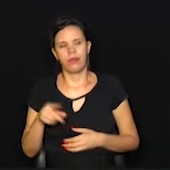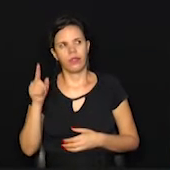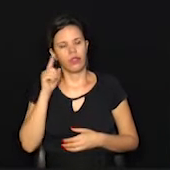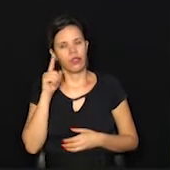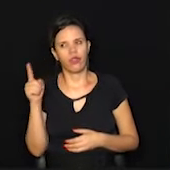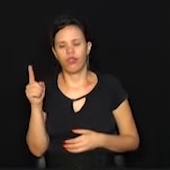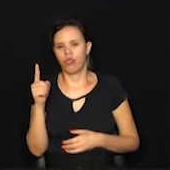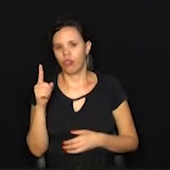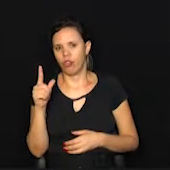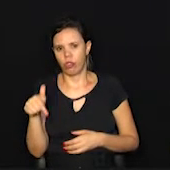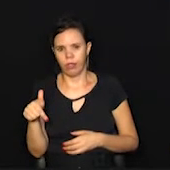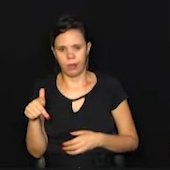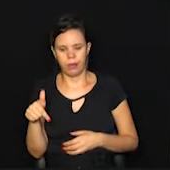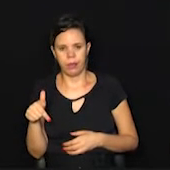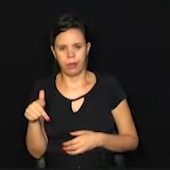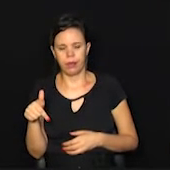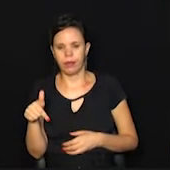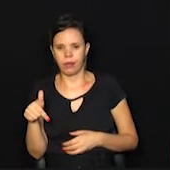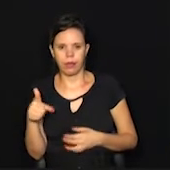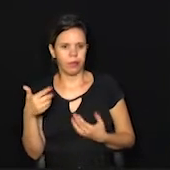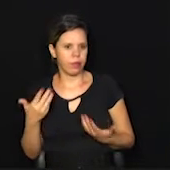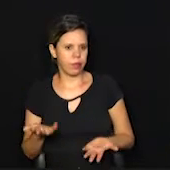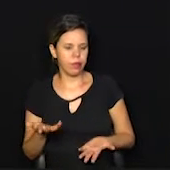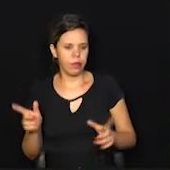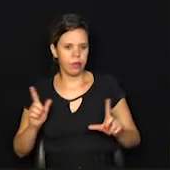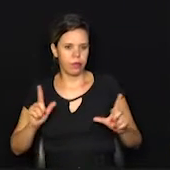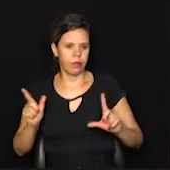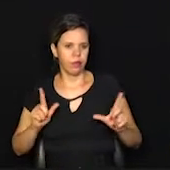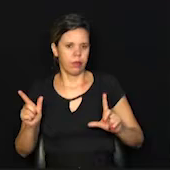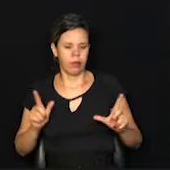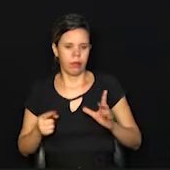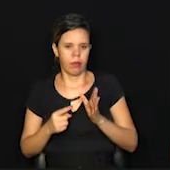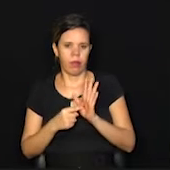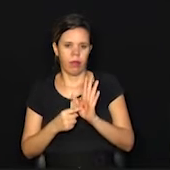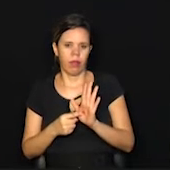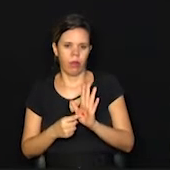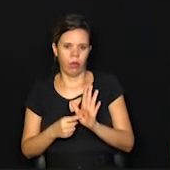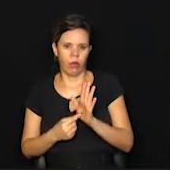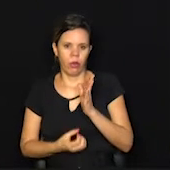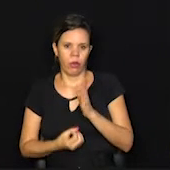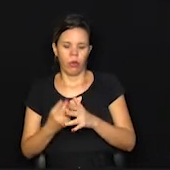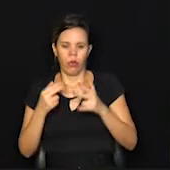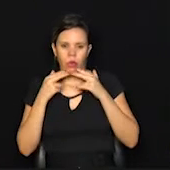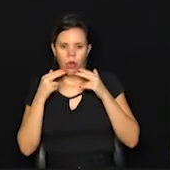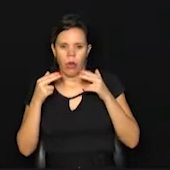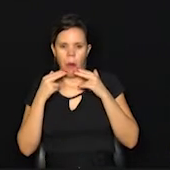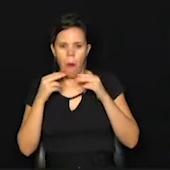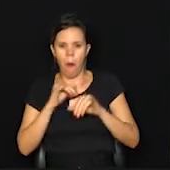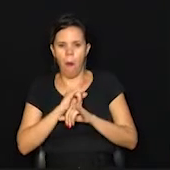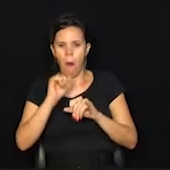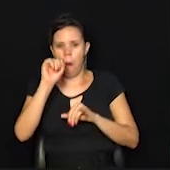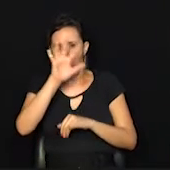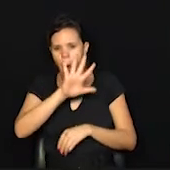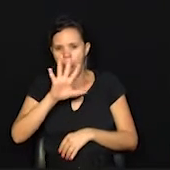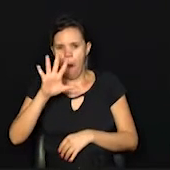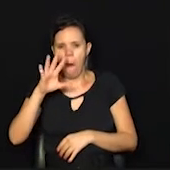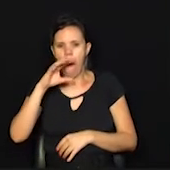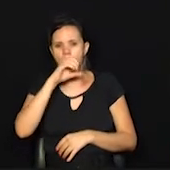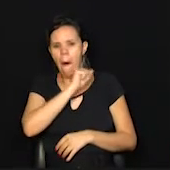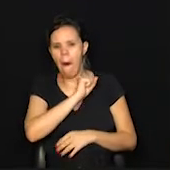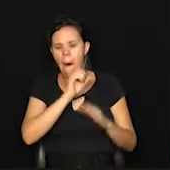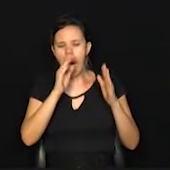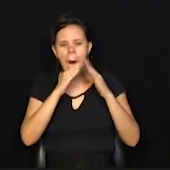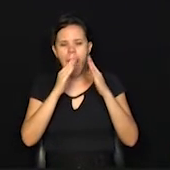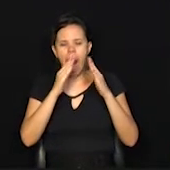no dia dezessete você não me engano na televisão apareceu a notícia e uma imagem rápida da